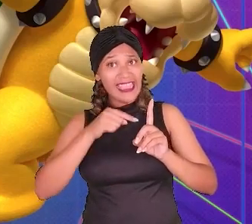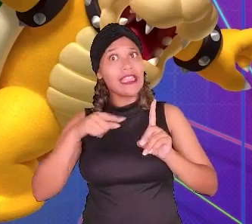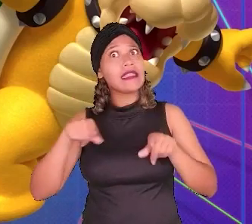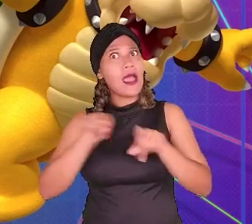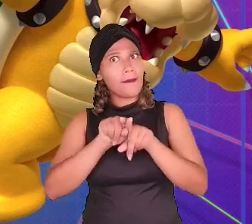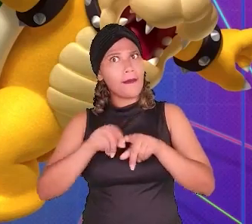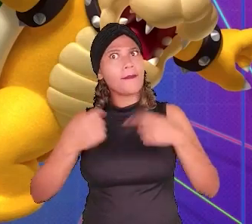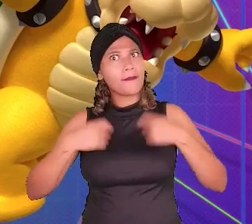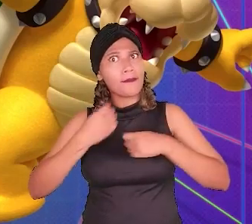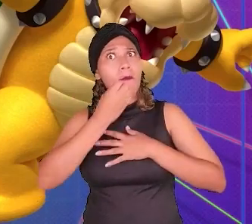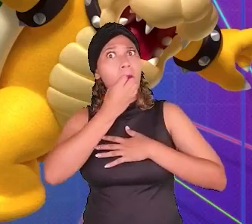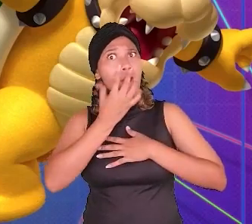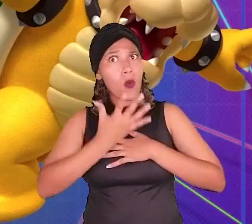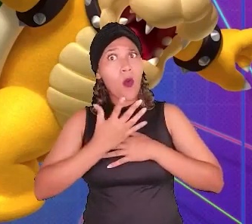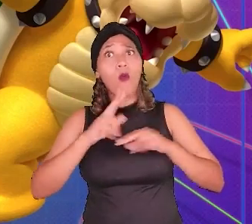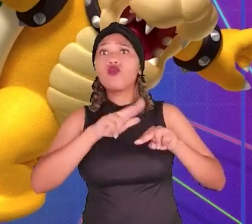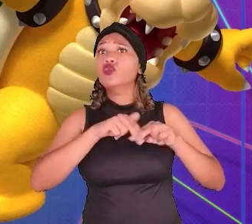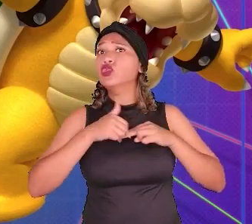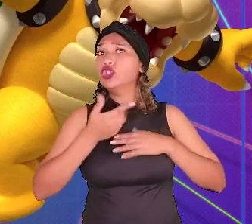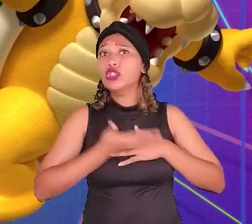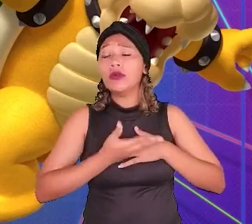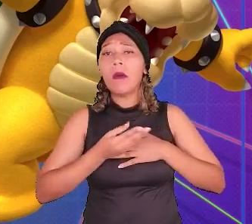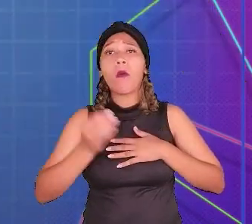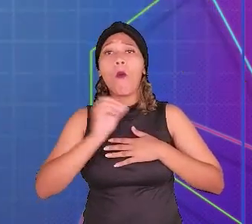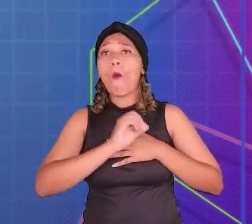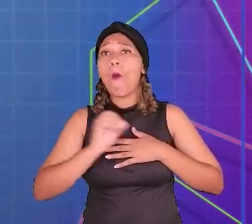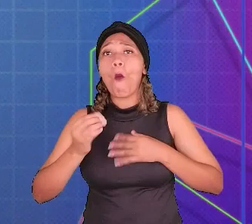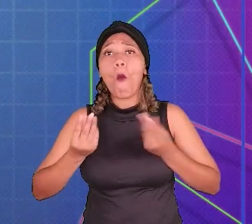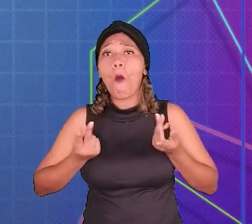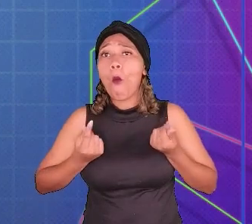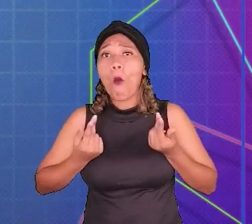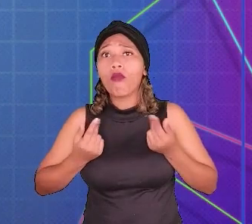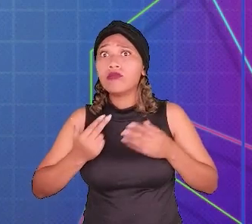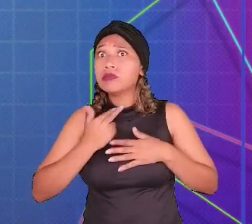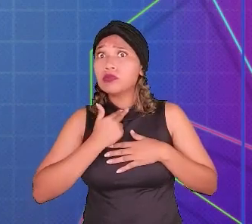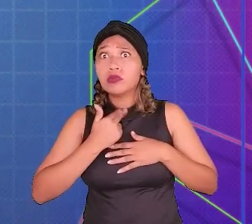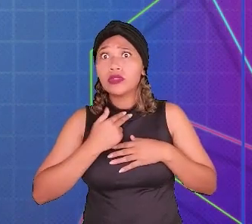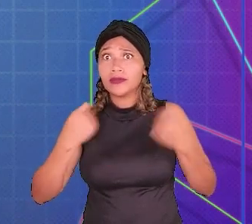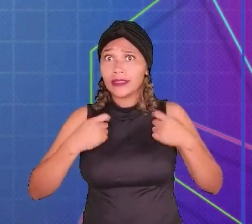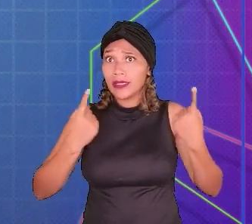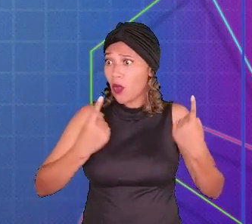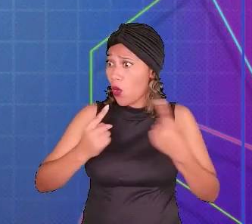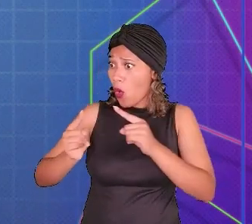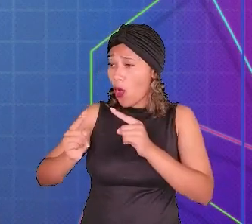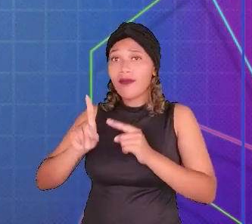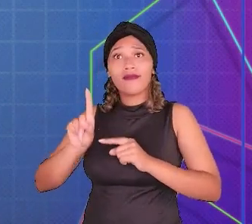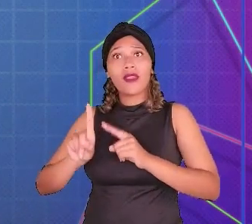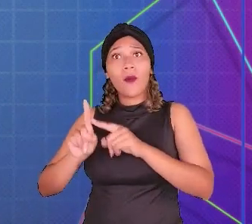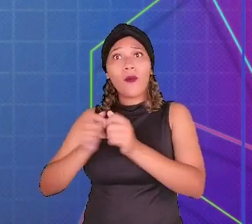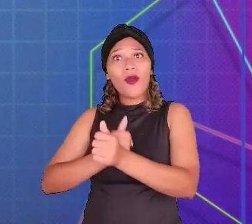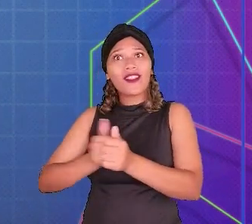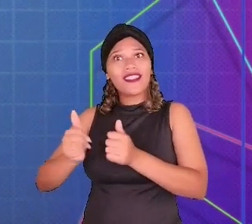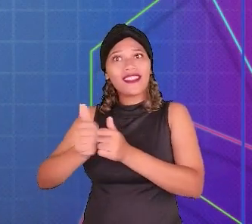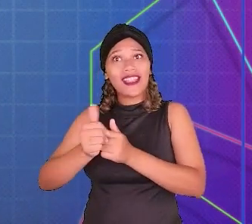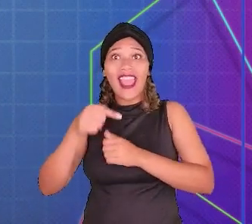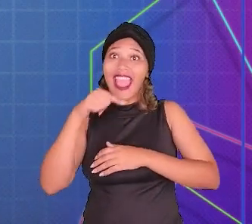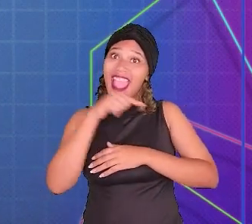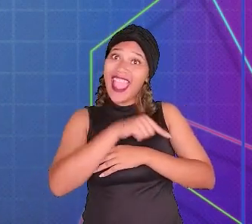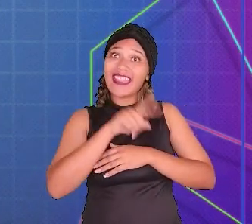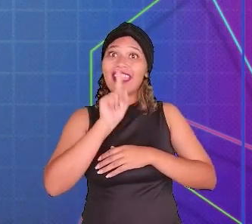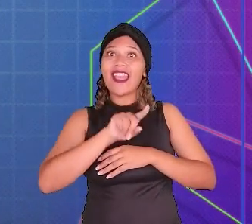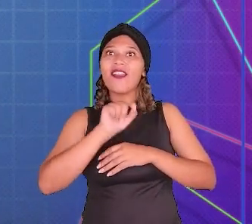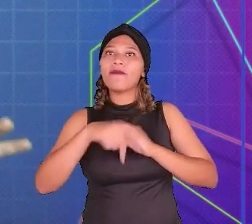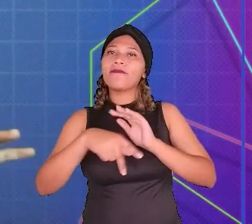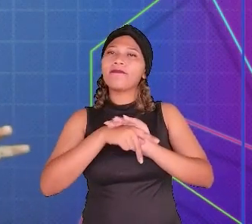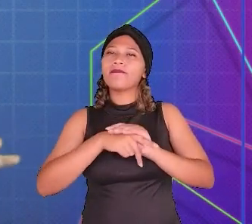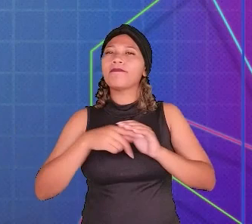esse vilão também precisa de uma motivação, de um desejo que vai contra o objetivo do protagonista. Um bom antagonista